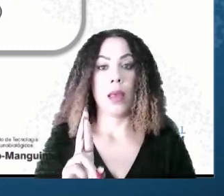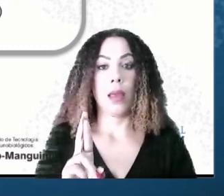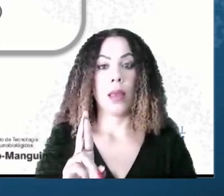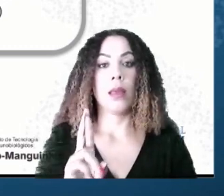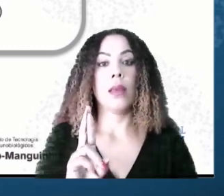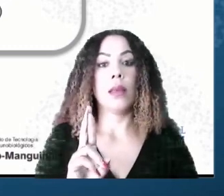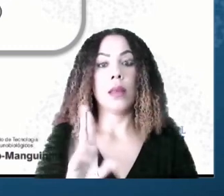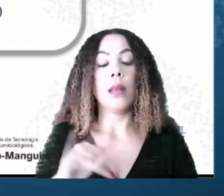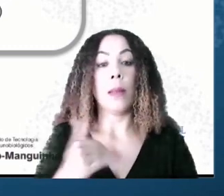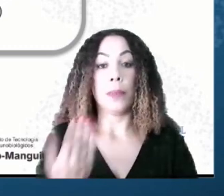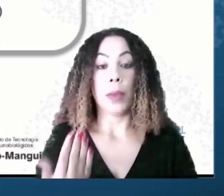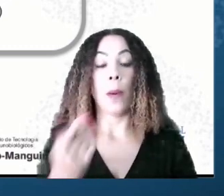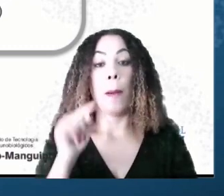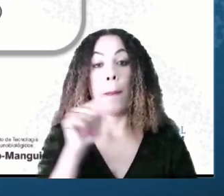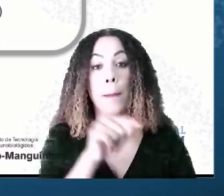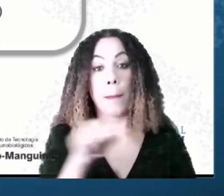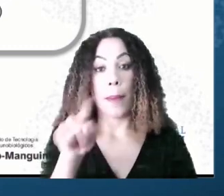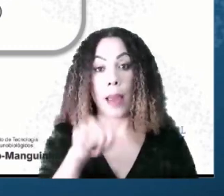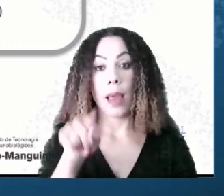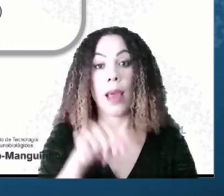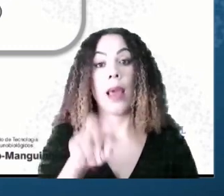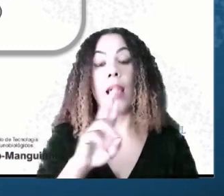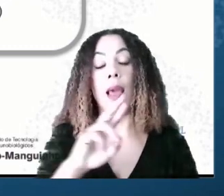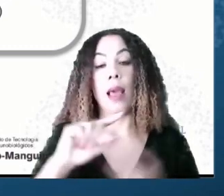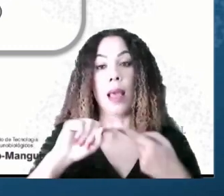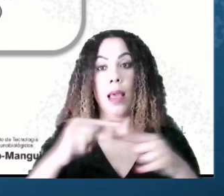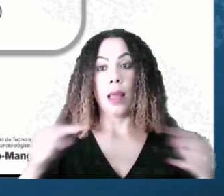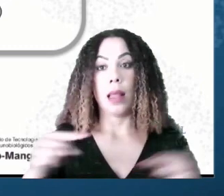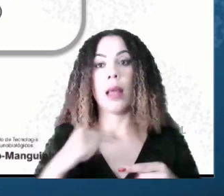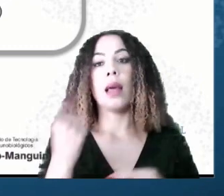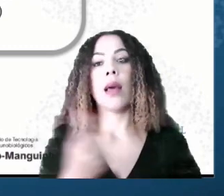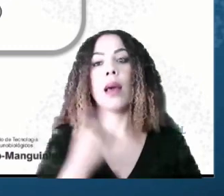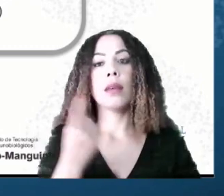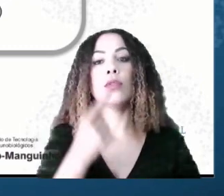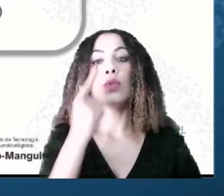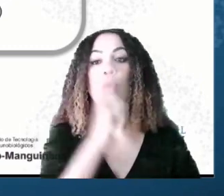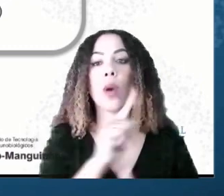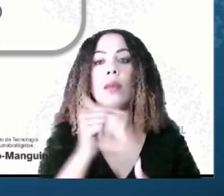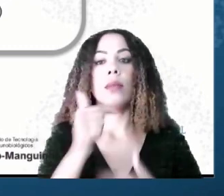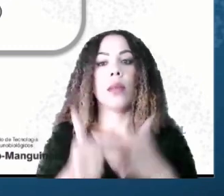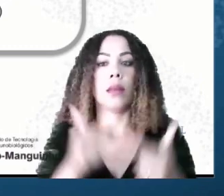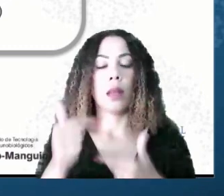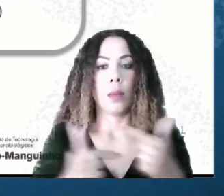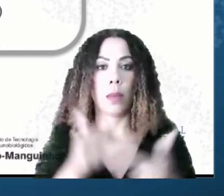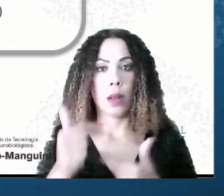Então, para essas sRNAs, a gente consegue trabalhar.